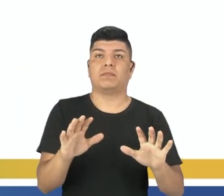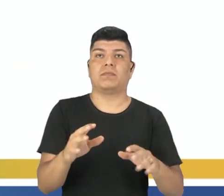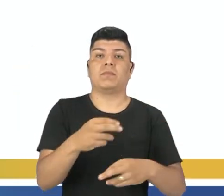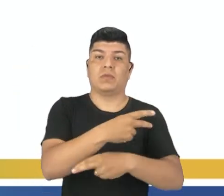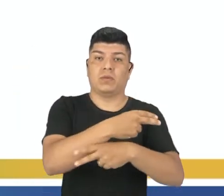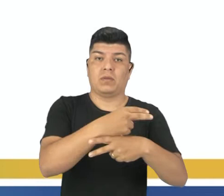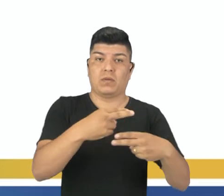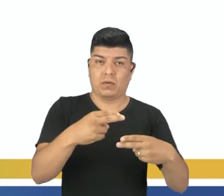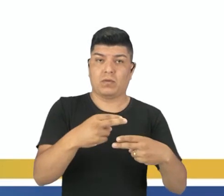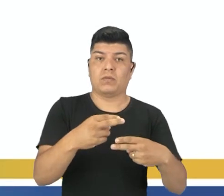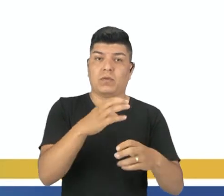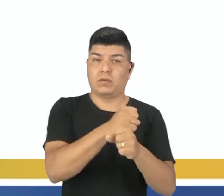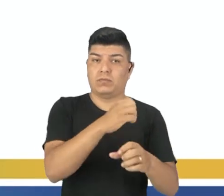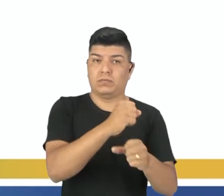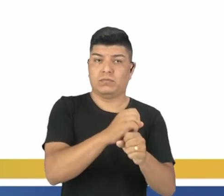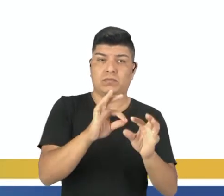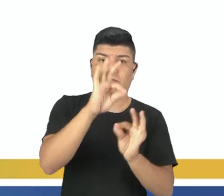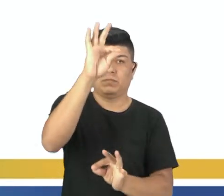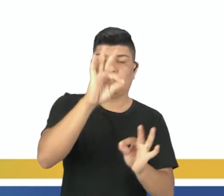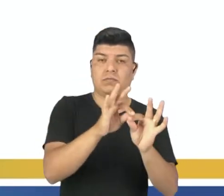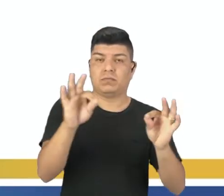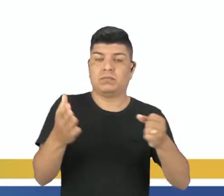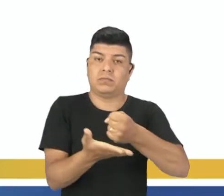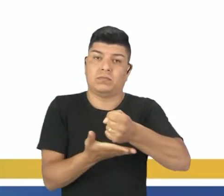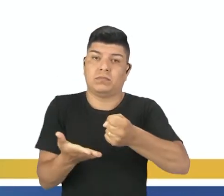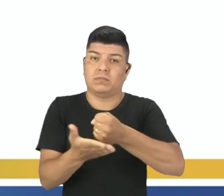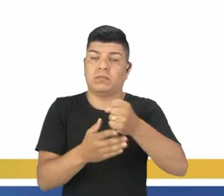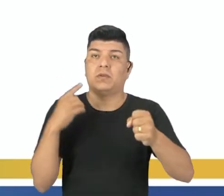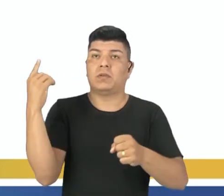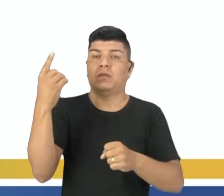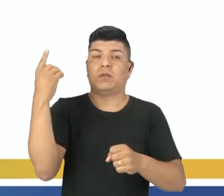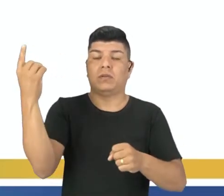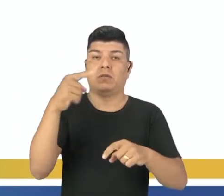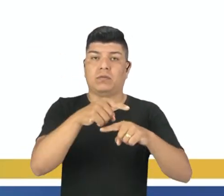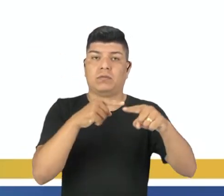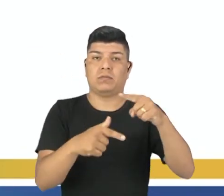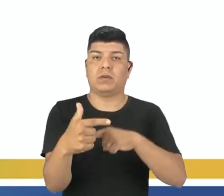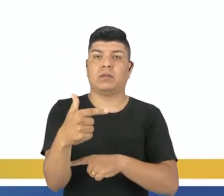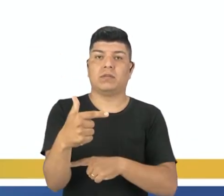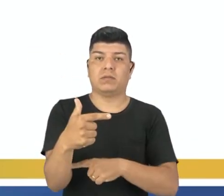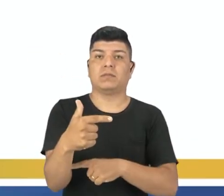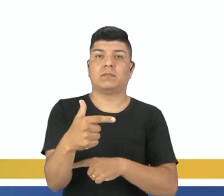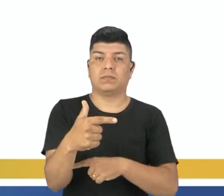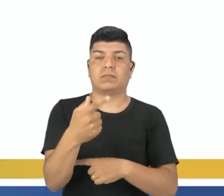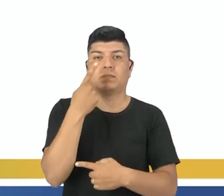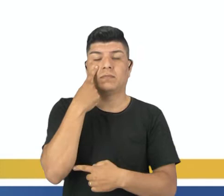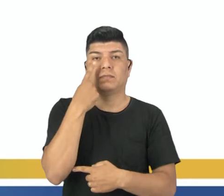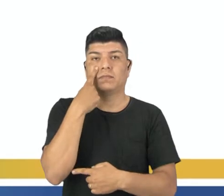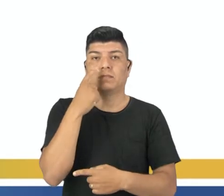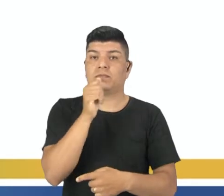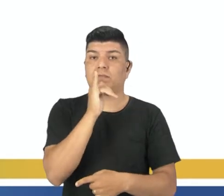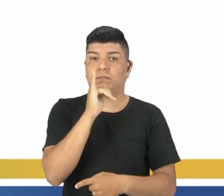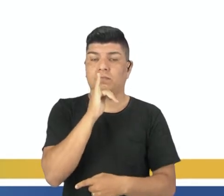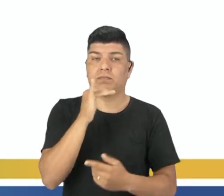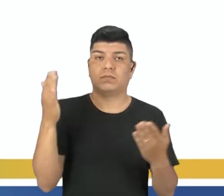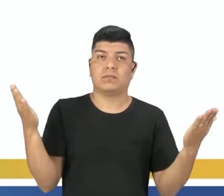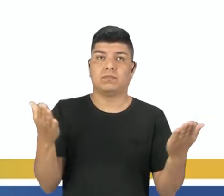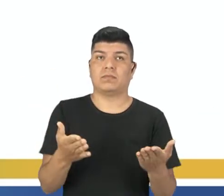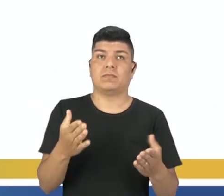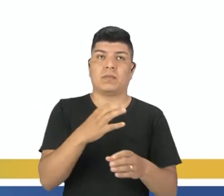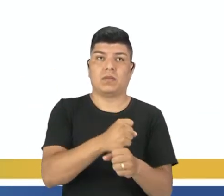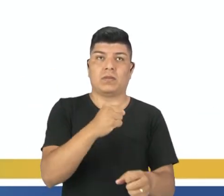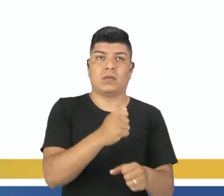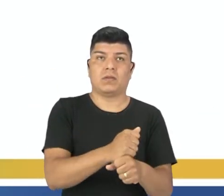o produto entre a soma das medidas da base e altura dividido para dois então vamos observar um exemplo aí